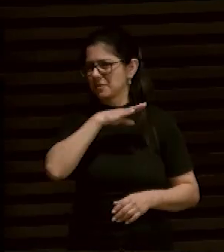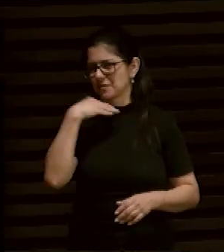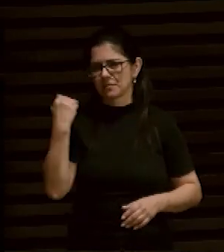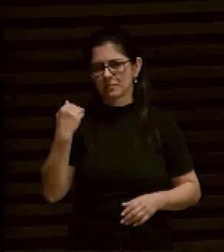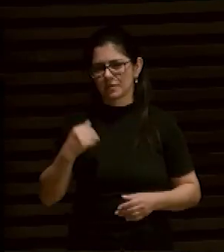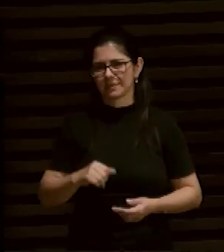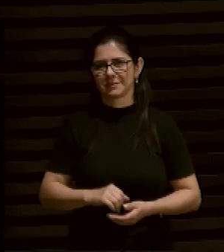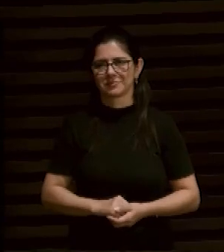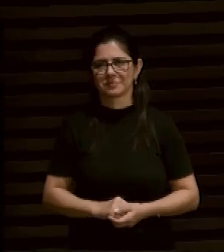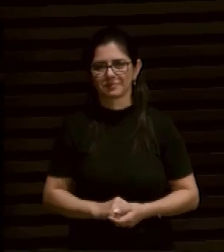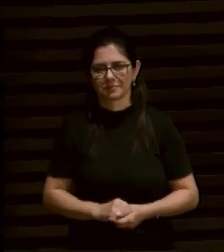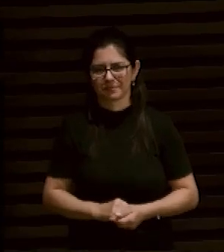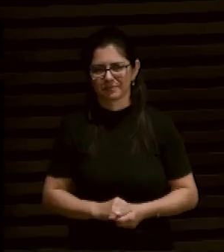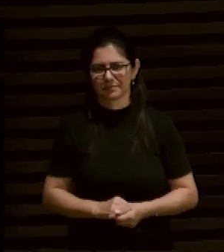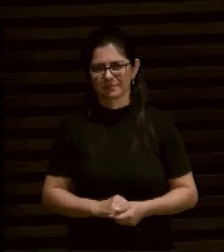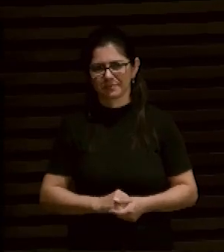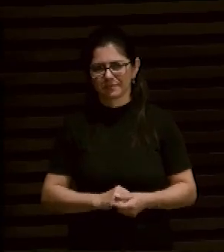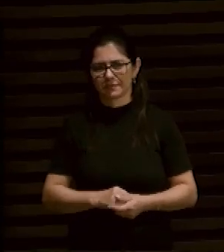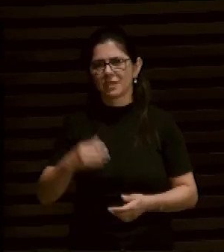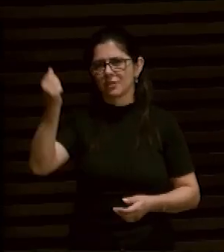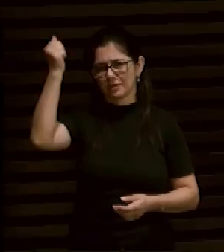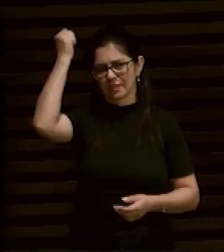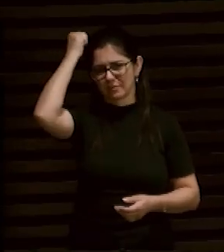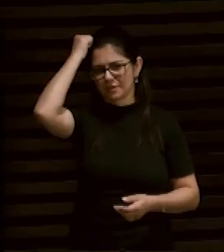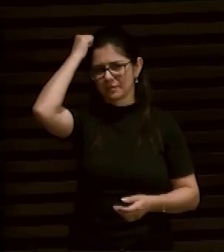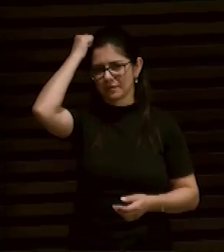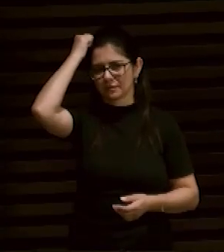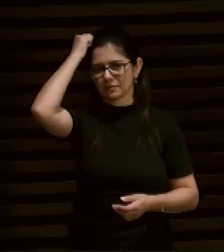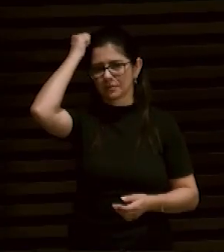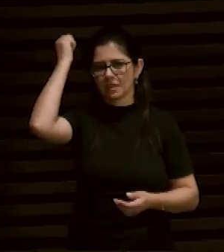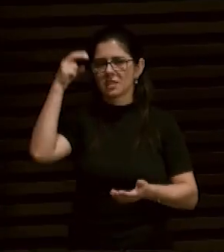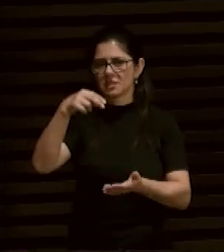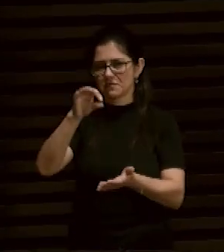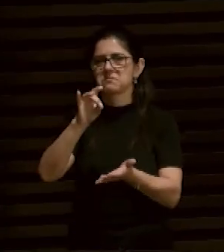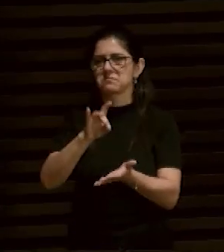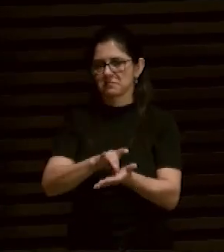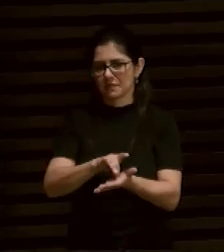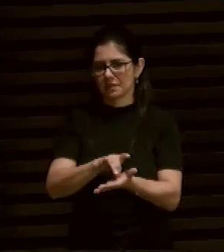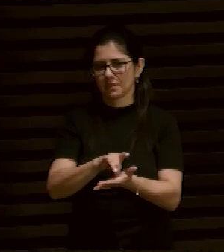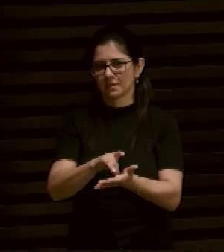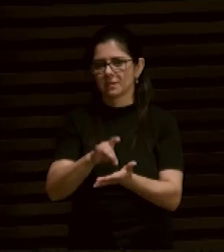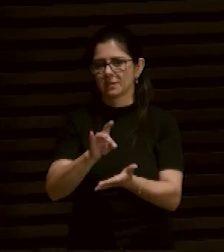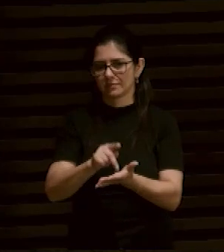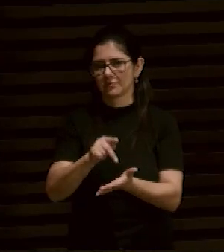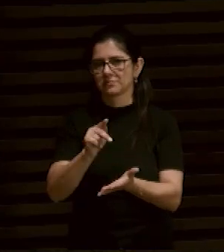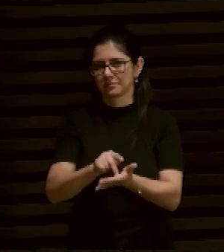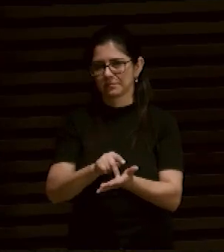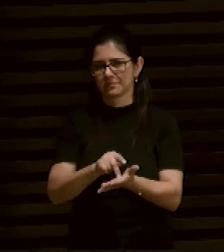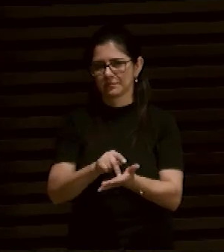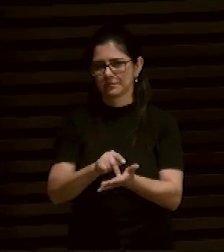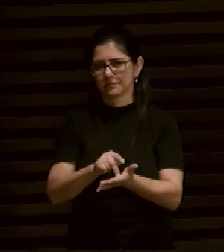sabe? O arrependimento genuíno, o arrependimento que é verdadeiro, meus irmãos, ele parte